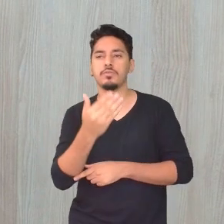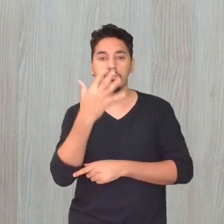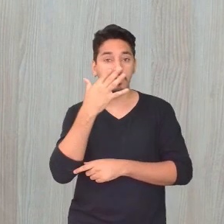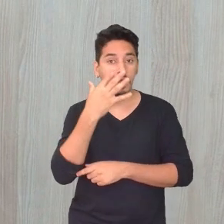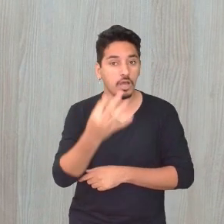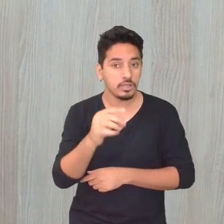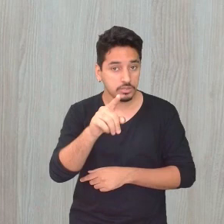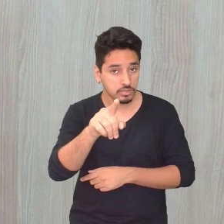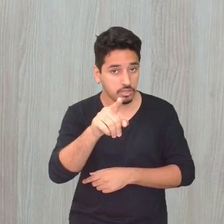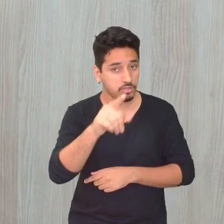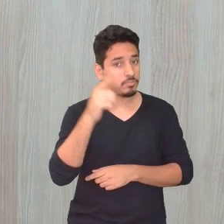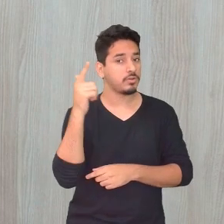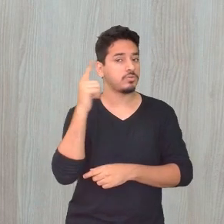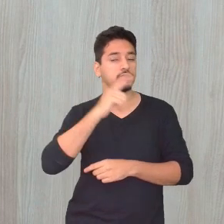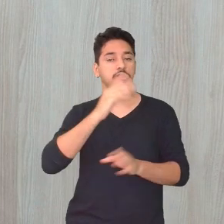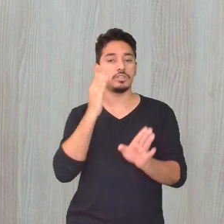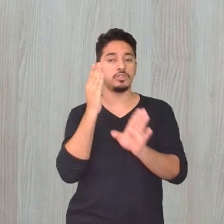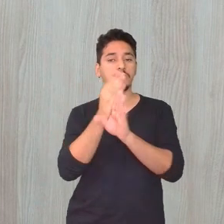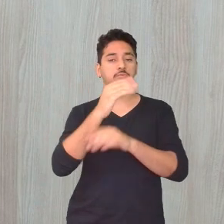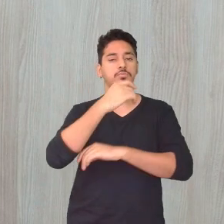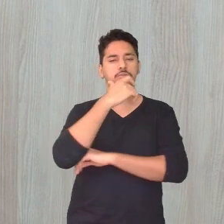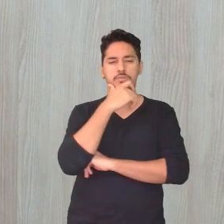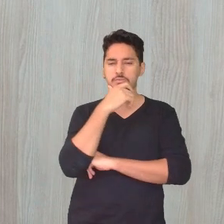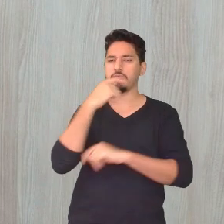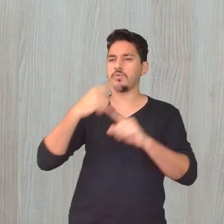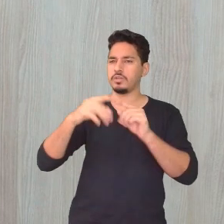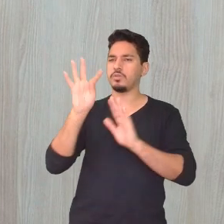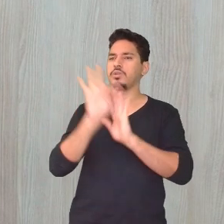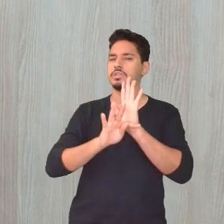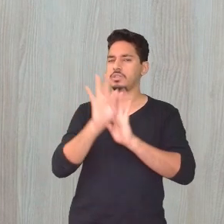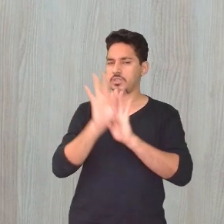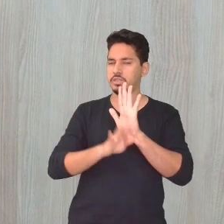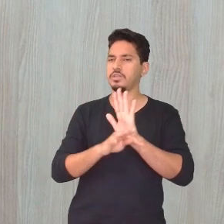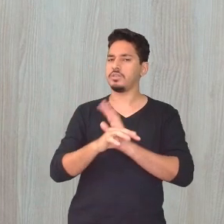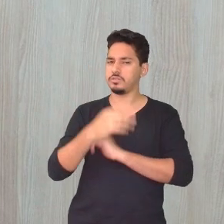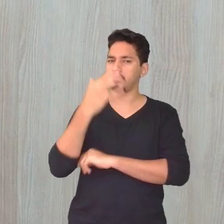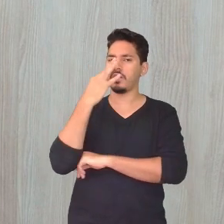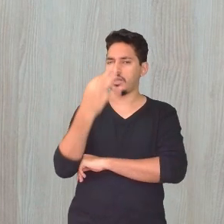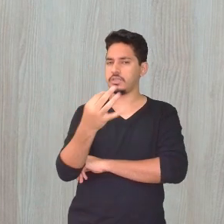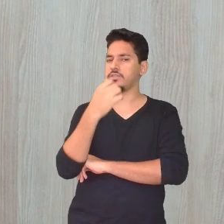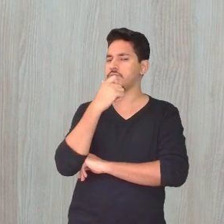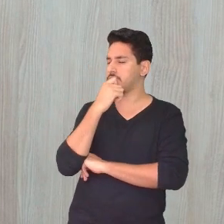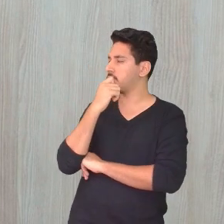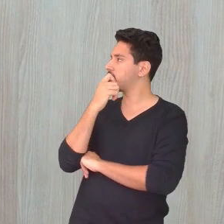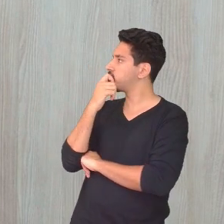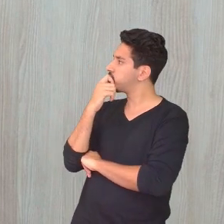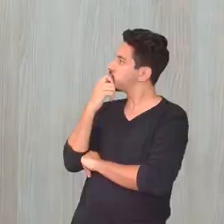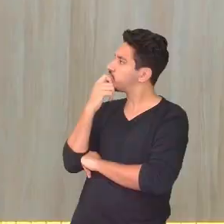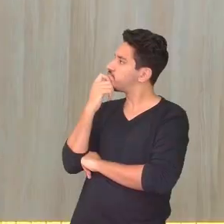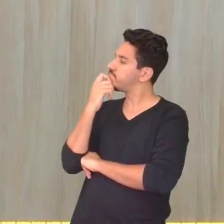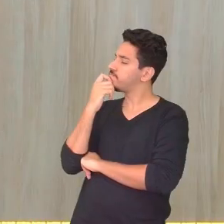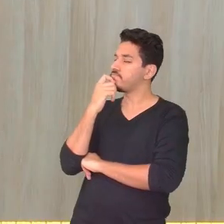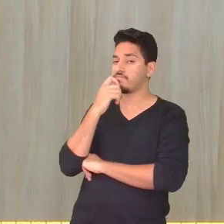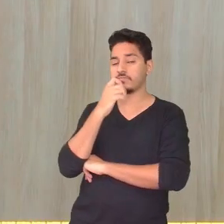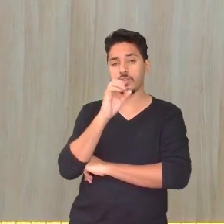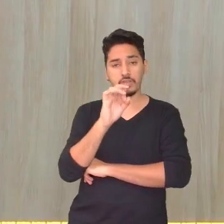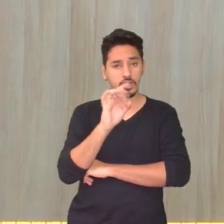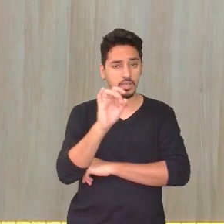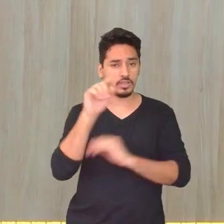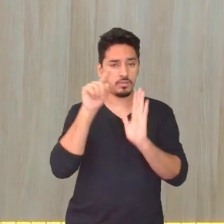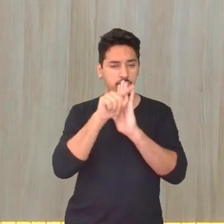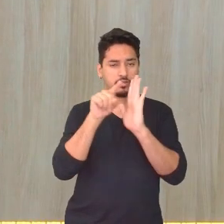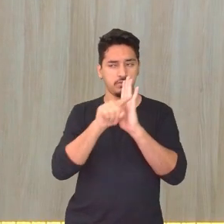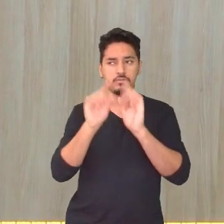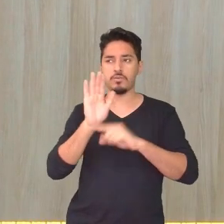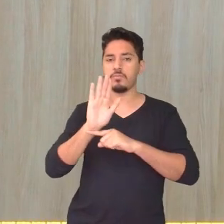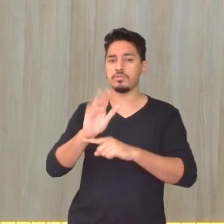atenta também para descobrir o que é que o problema está pedindo, porque o texto aí vale atenção, não é isso, Ricardinho? E eu peguei cada questão, Bel, para